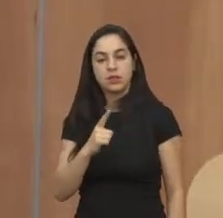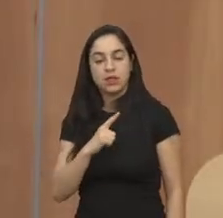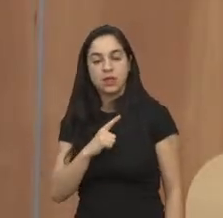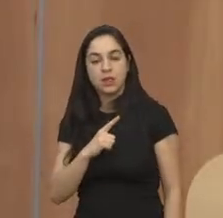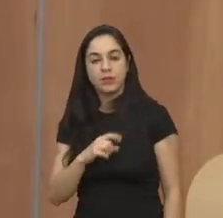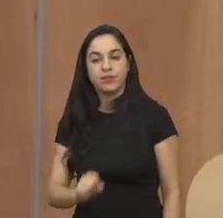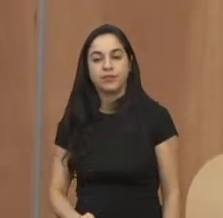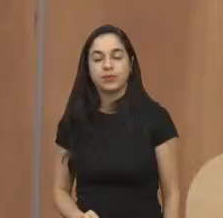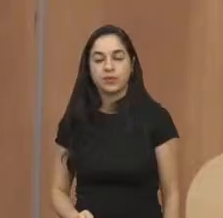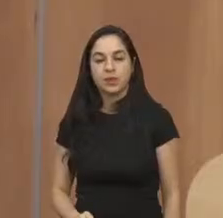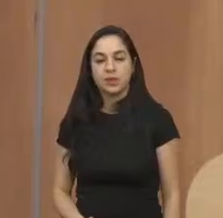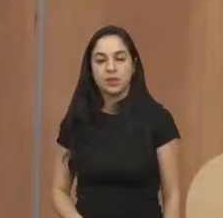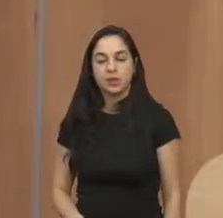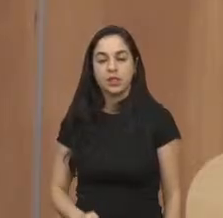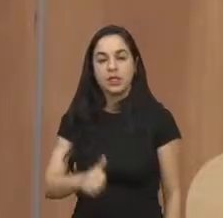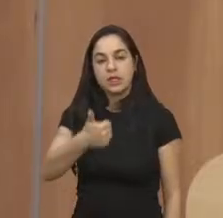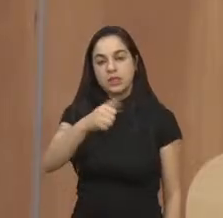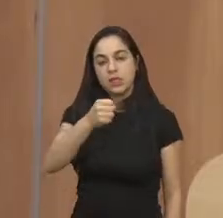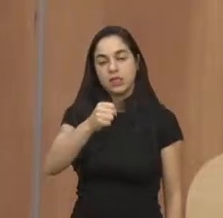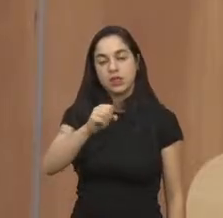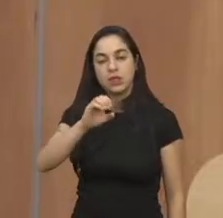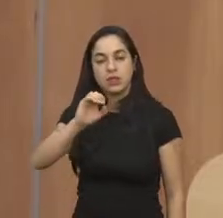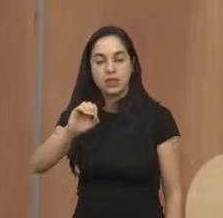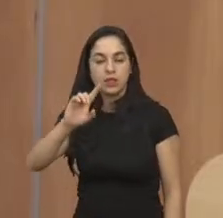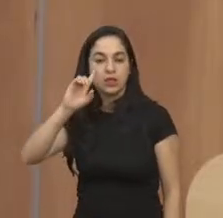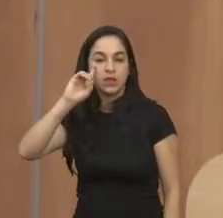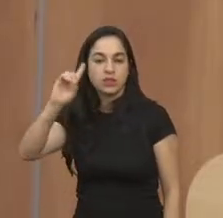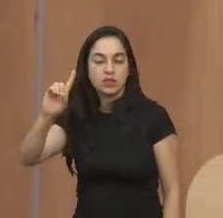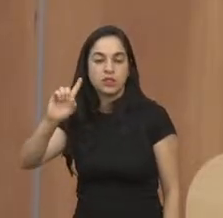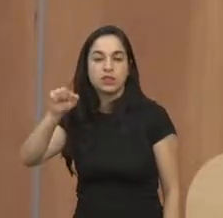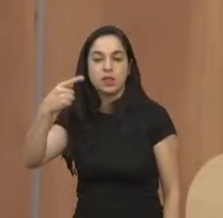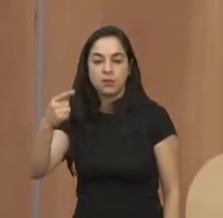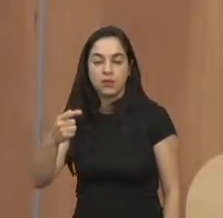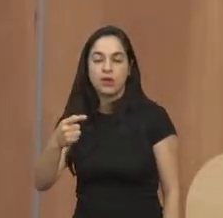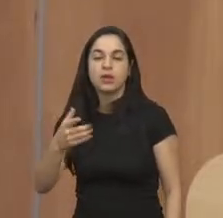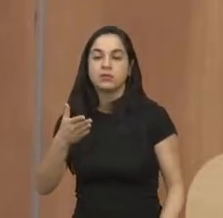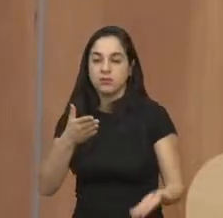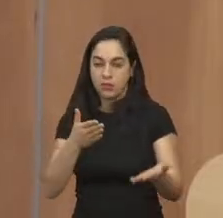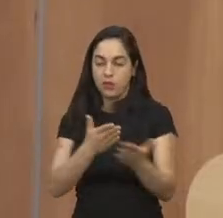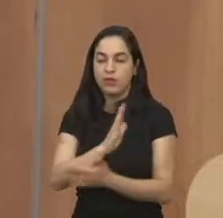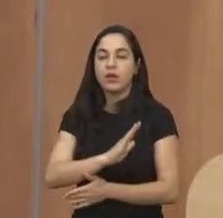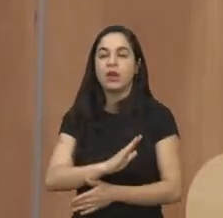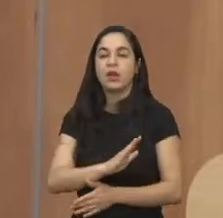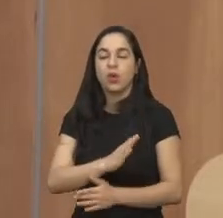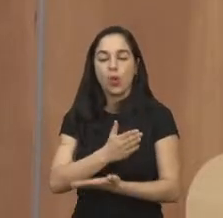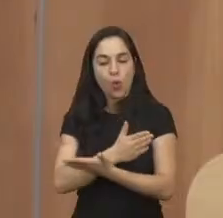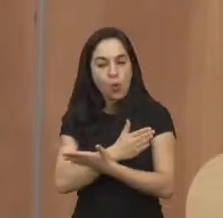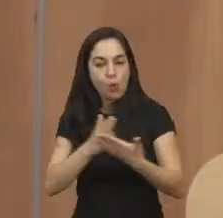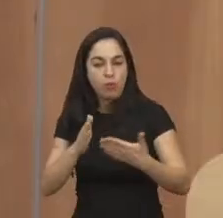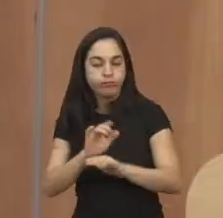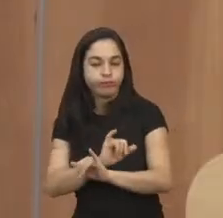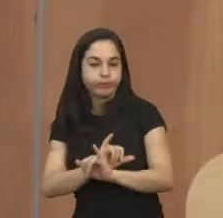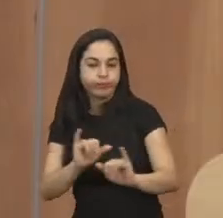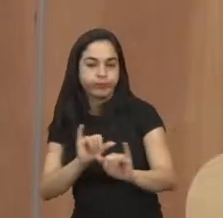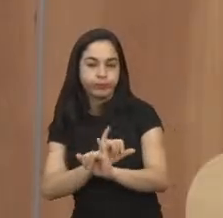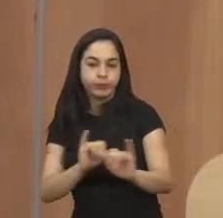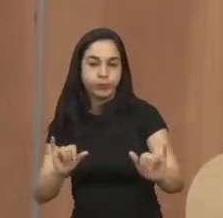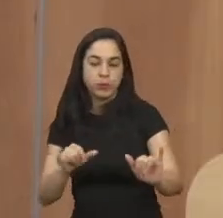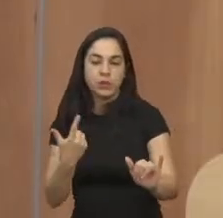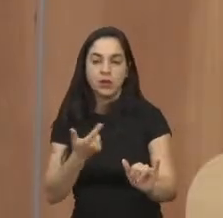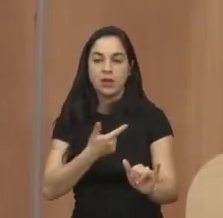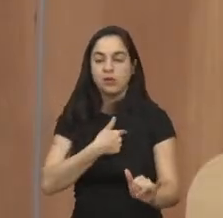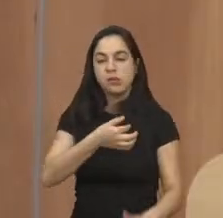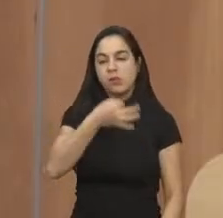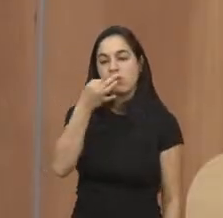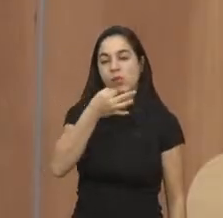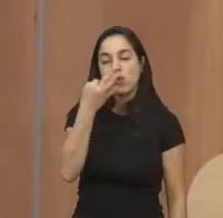vigor 180 dias após a sua publicação. E a justificativa que nós preparamos. A